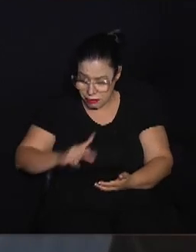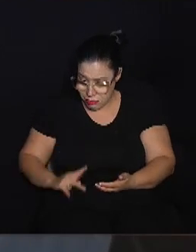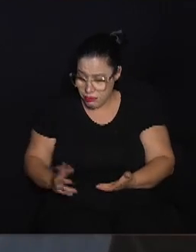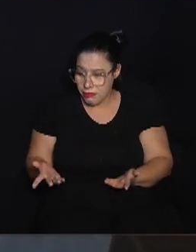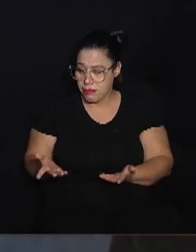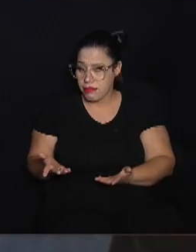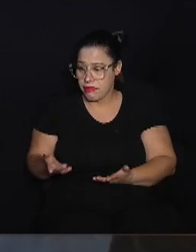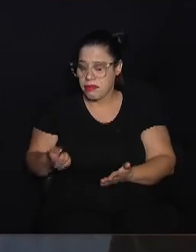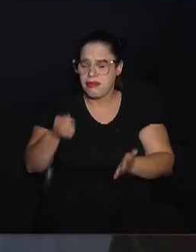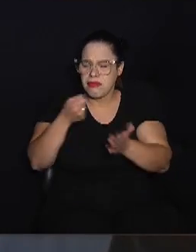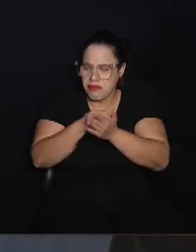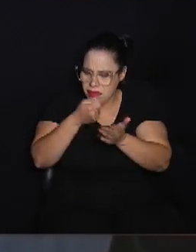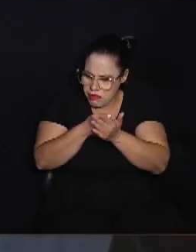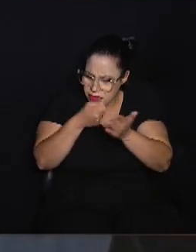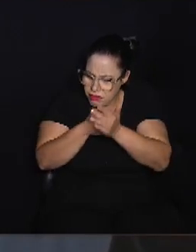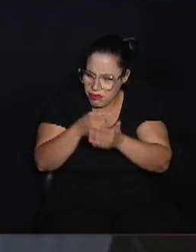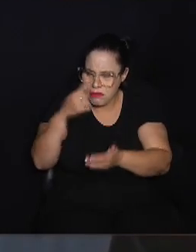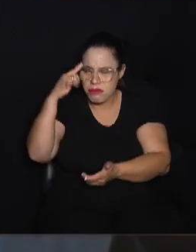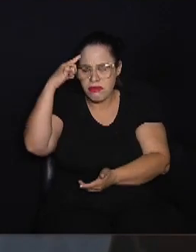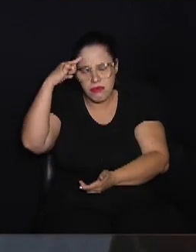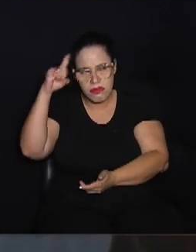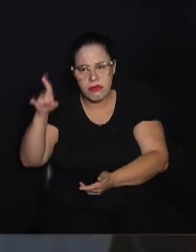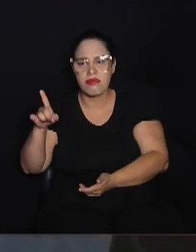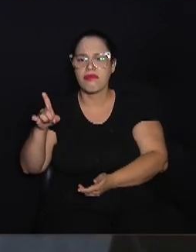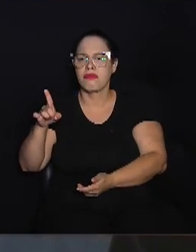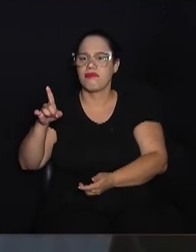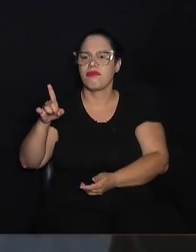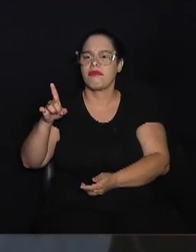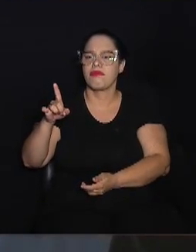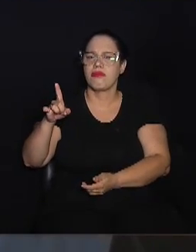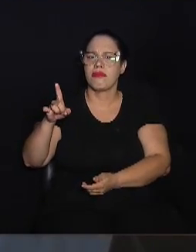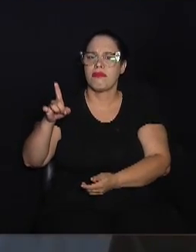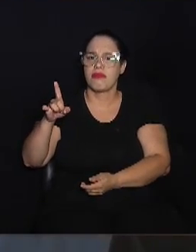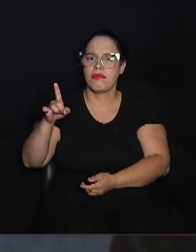que defende que um dia nós seremos